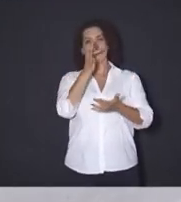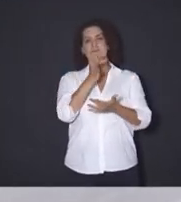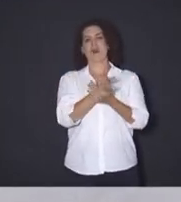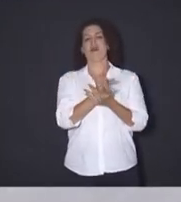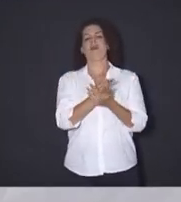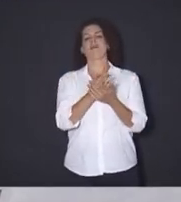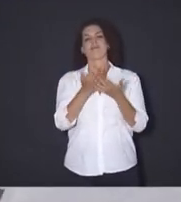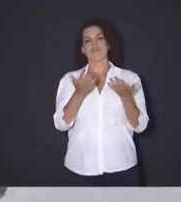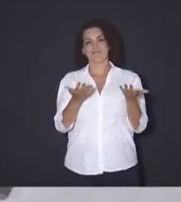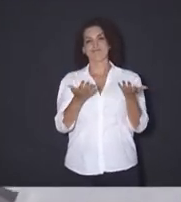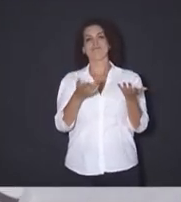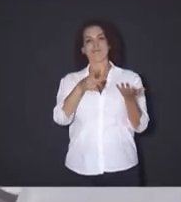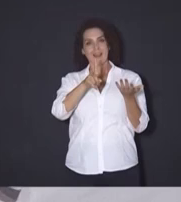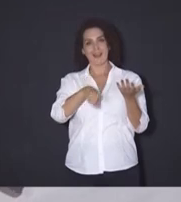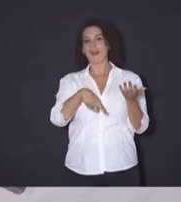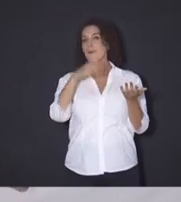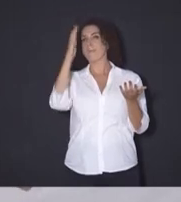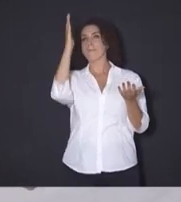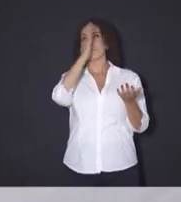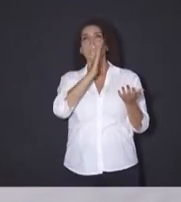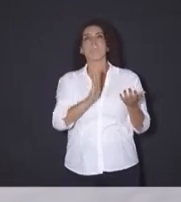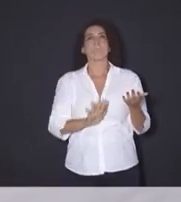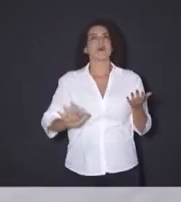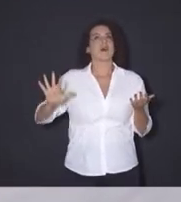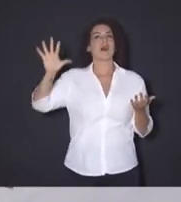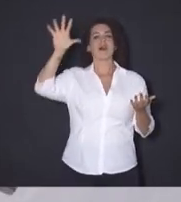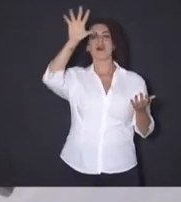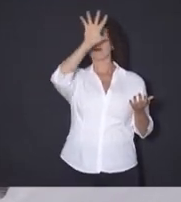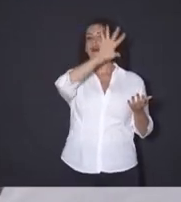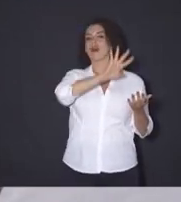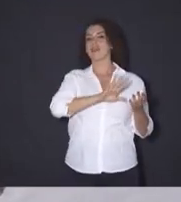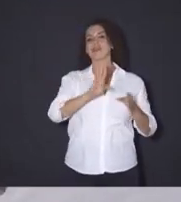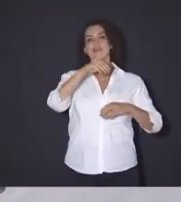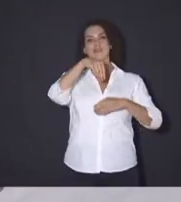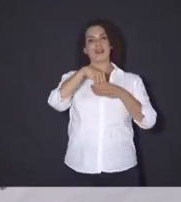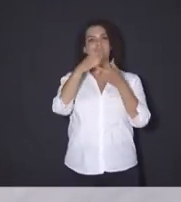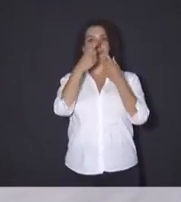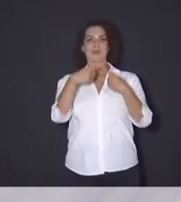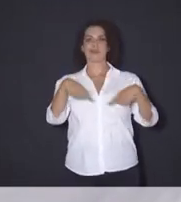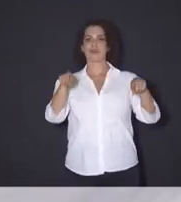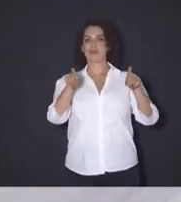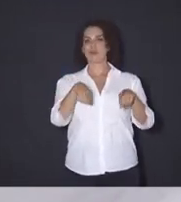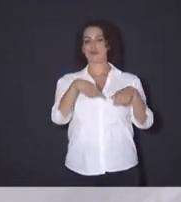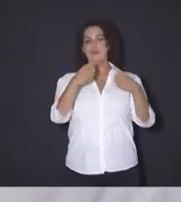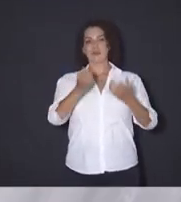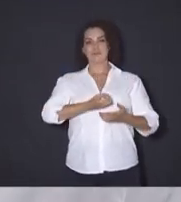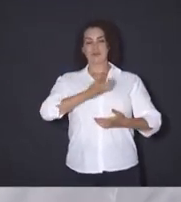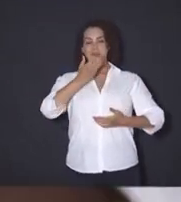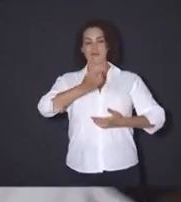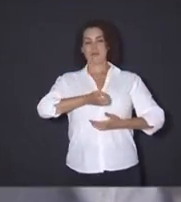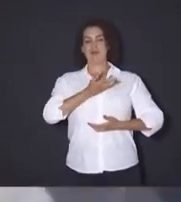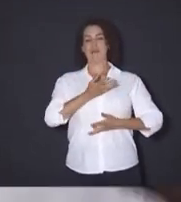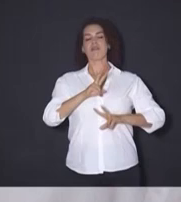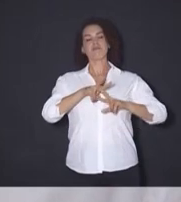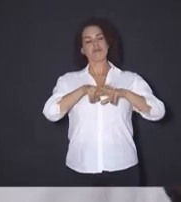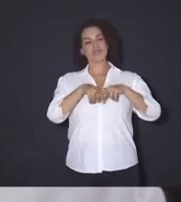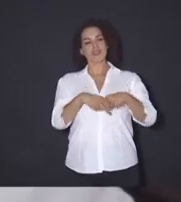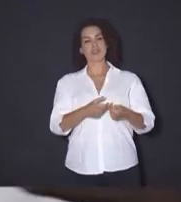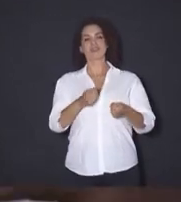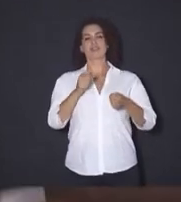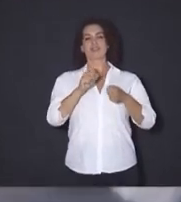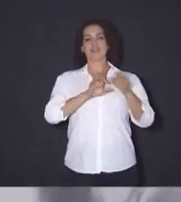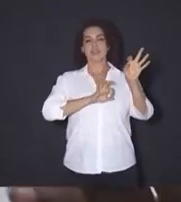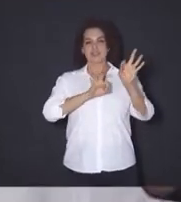esse é o brasil inteiro né de uma composição então a partir disso você cria toda uma estética